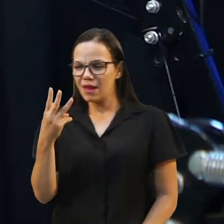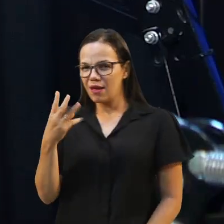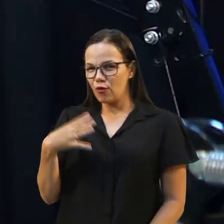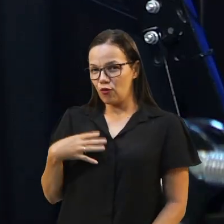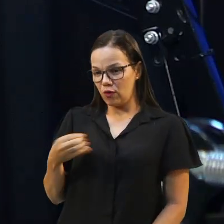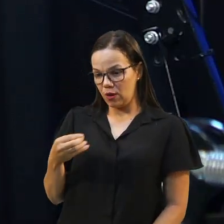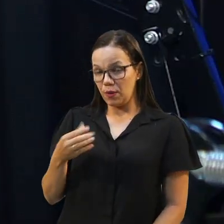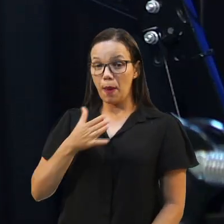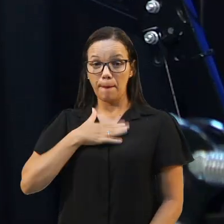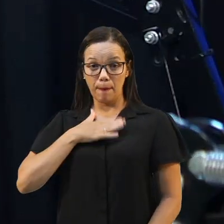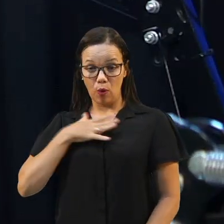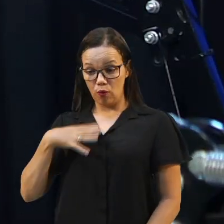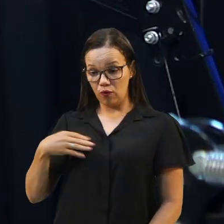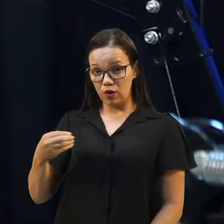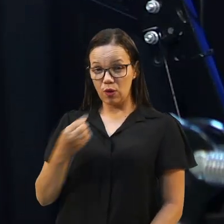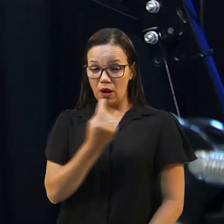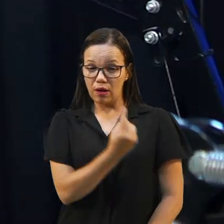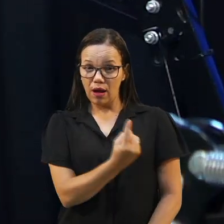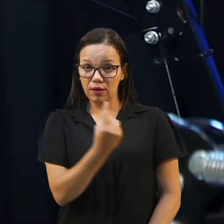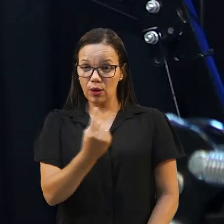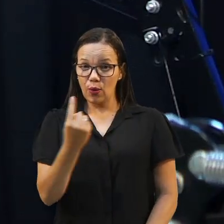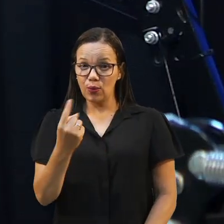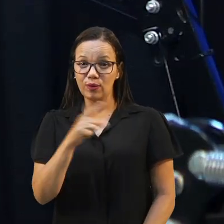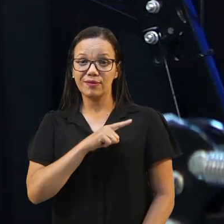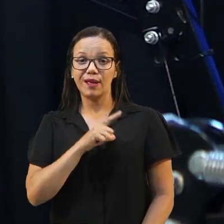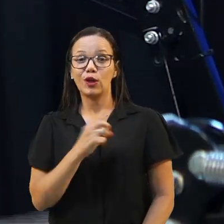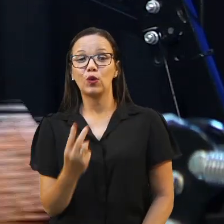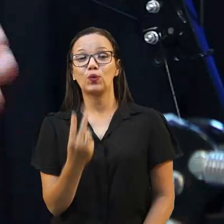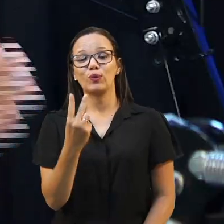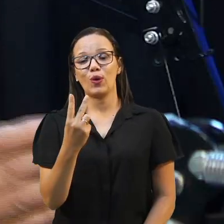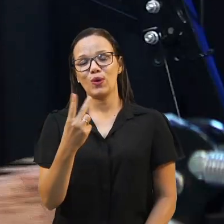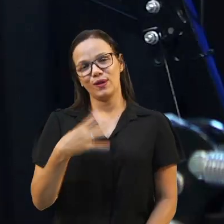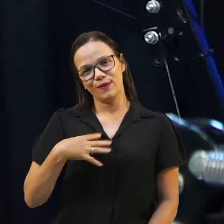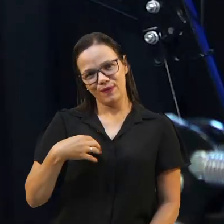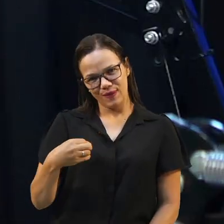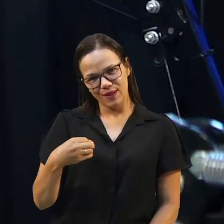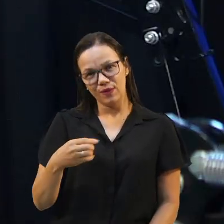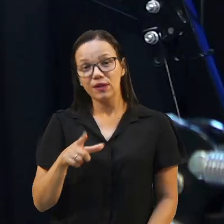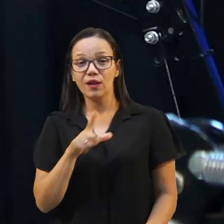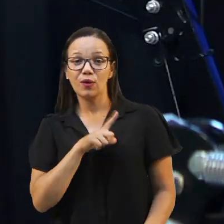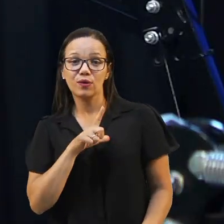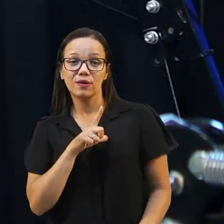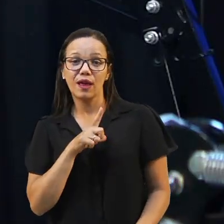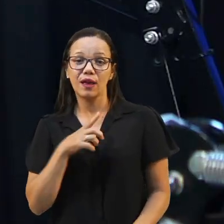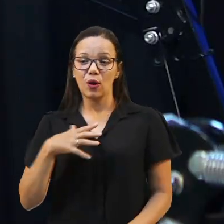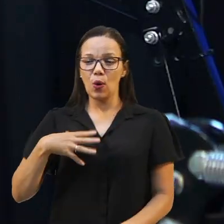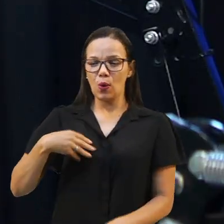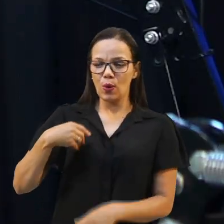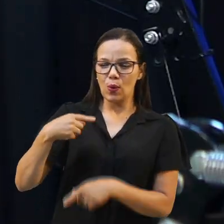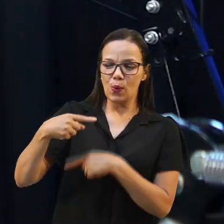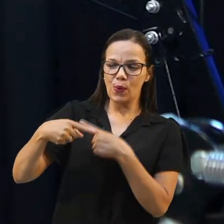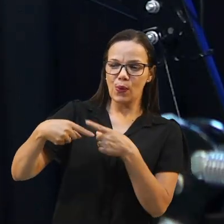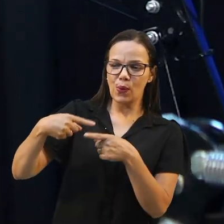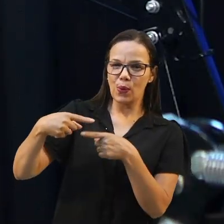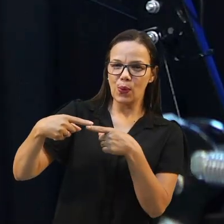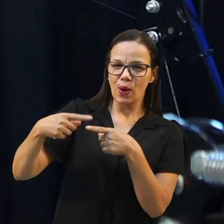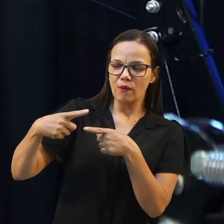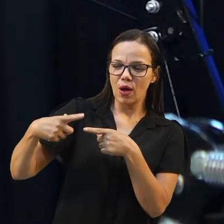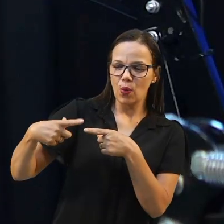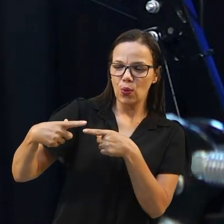meus filhos, cada um tem 2 filhos. Então, há uma diminuição natural,